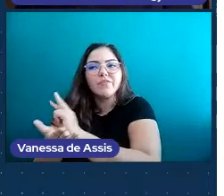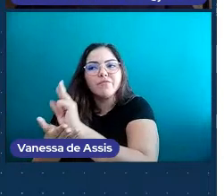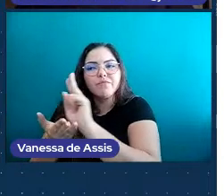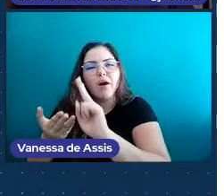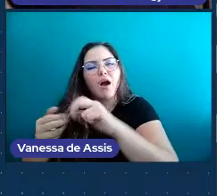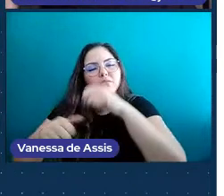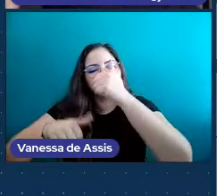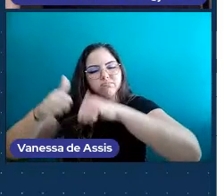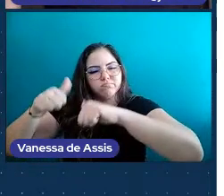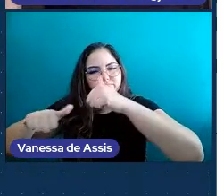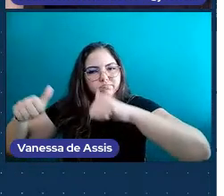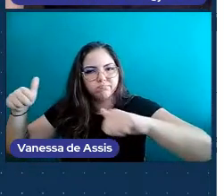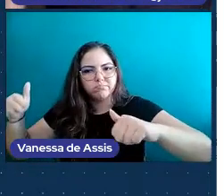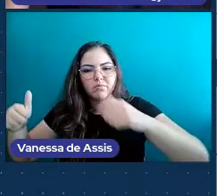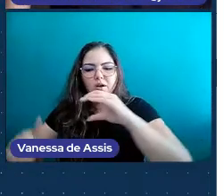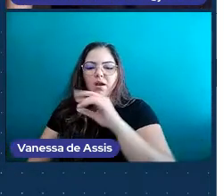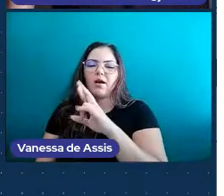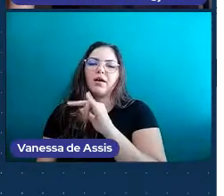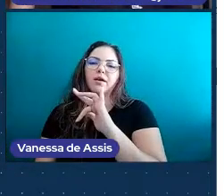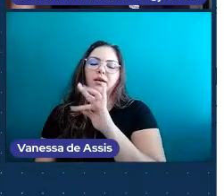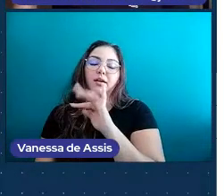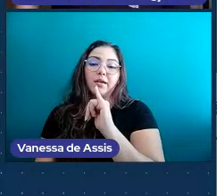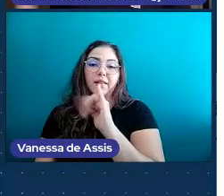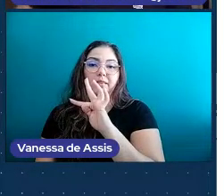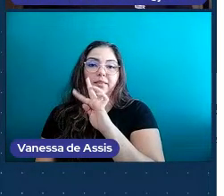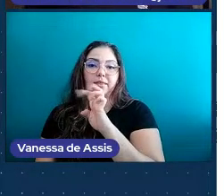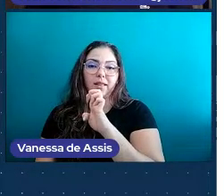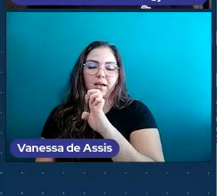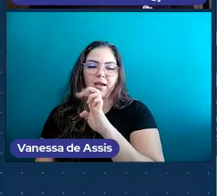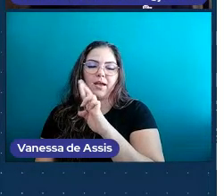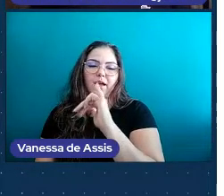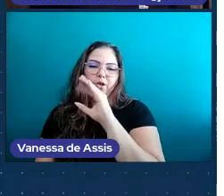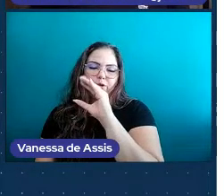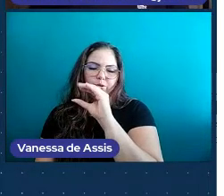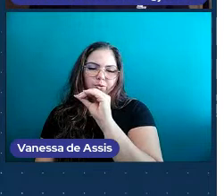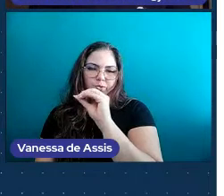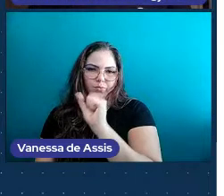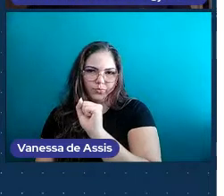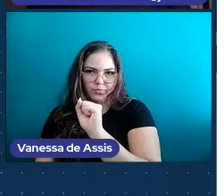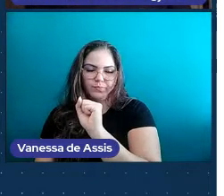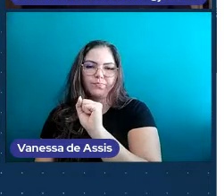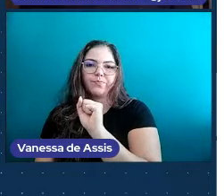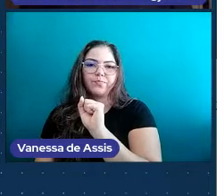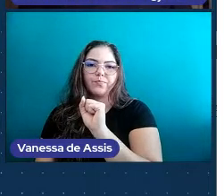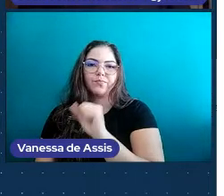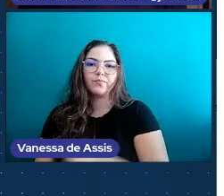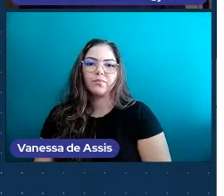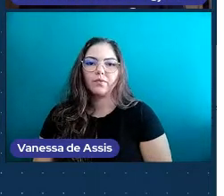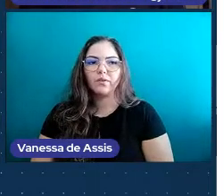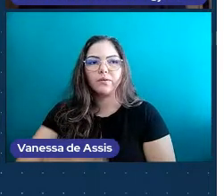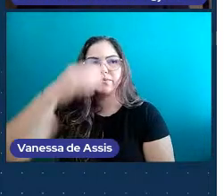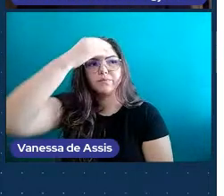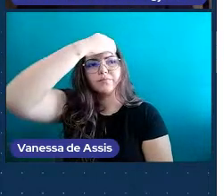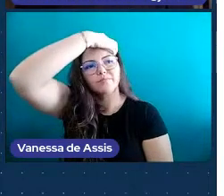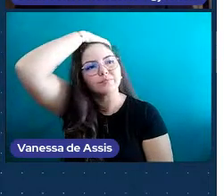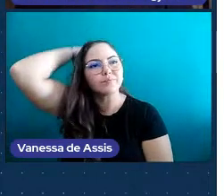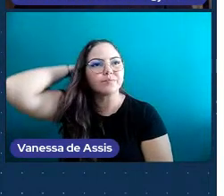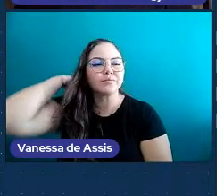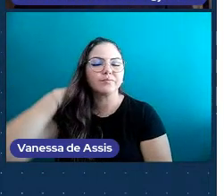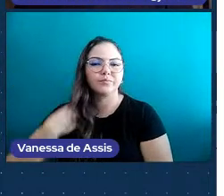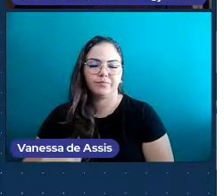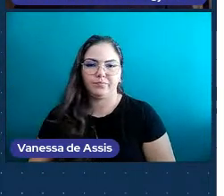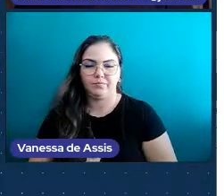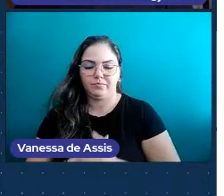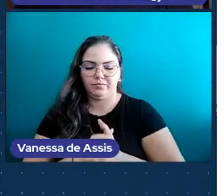Por que a gente defende esse ponto de vista de que precisamos critérios de qualidade?